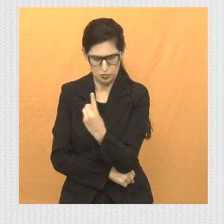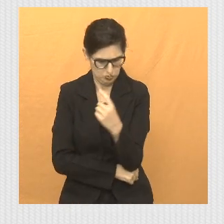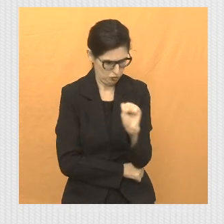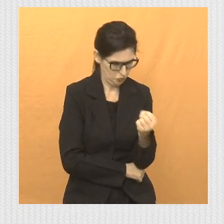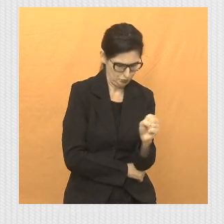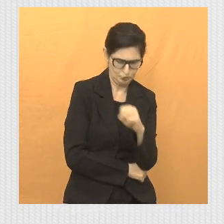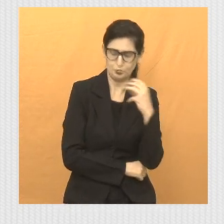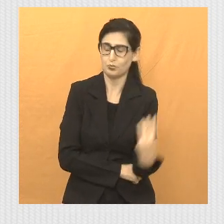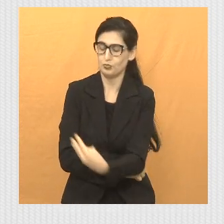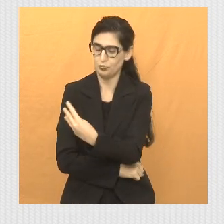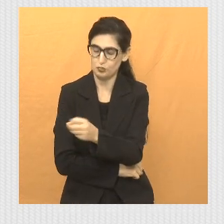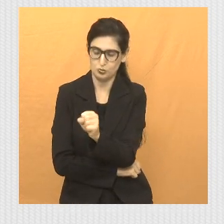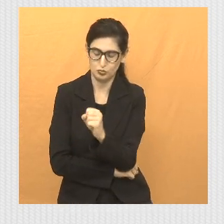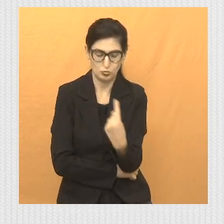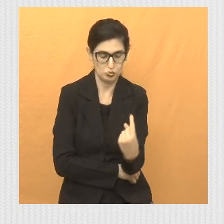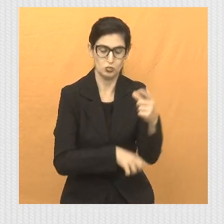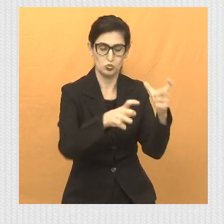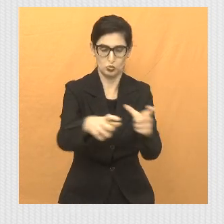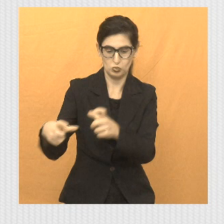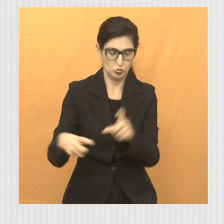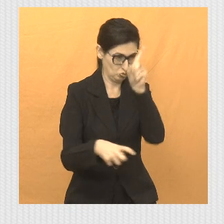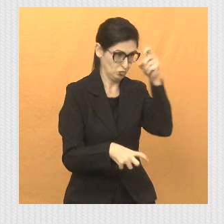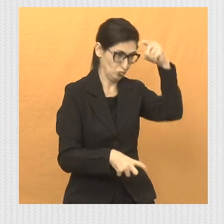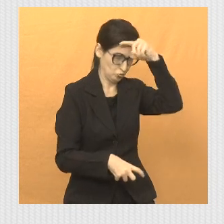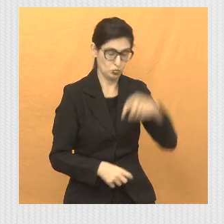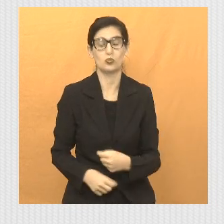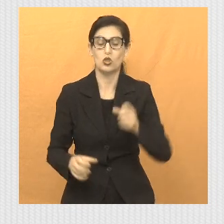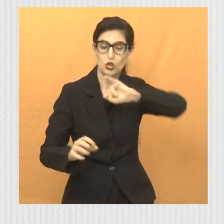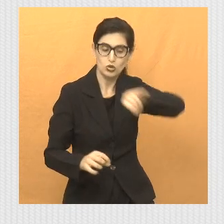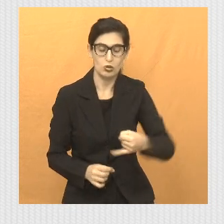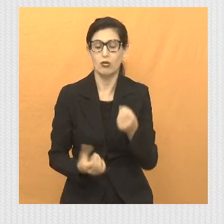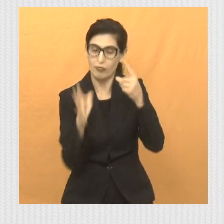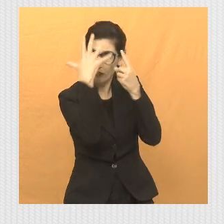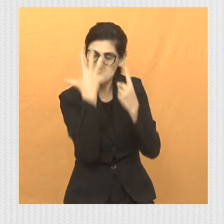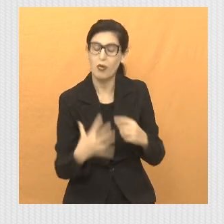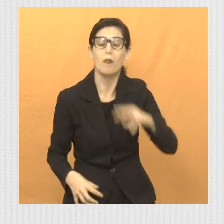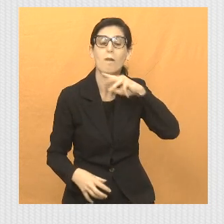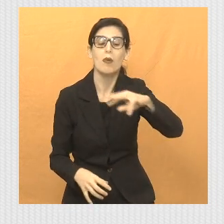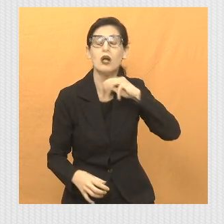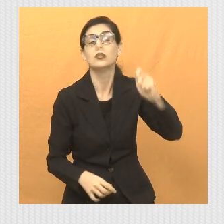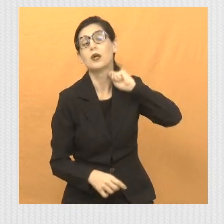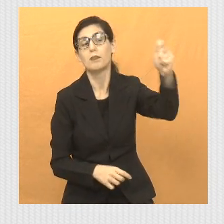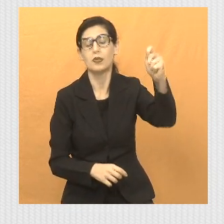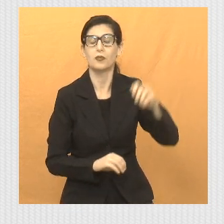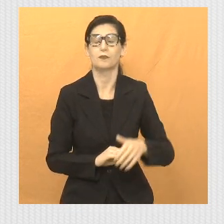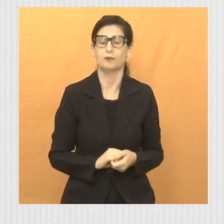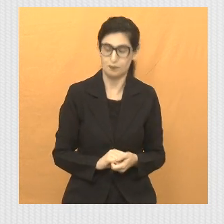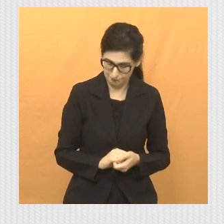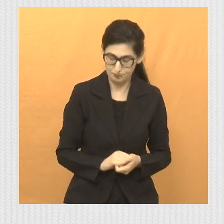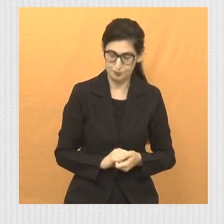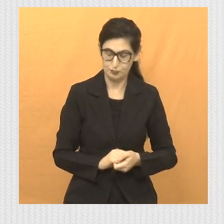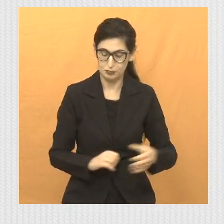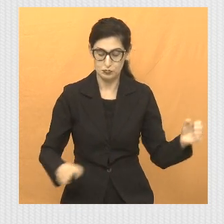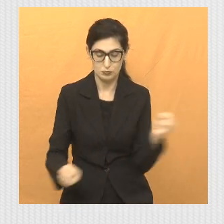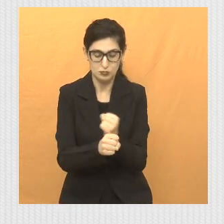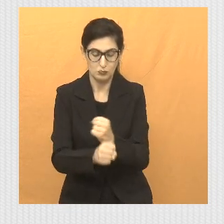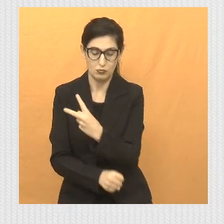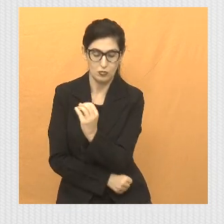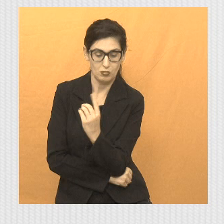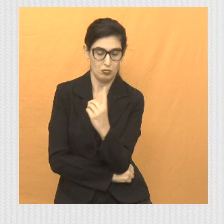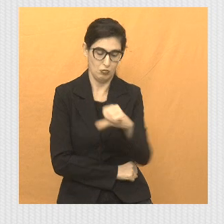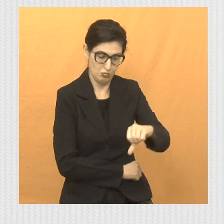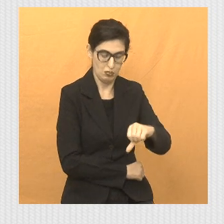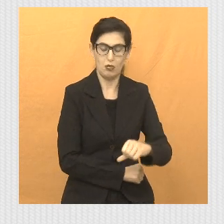tínhamos 381 leitos no primeiro quadrimestre e fechamos o primeiro quadrimestre de 2019